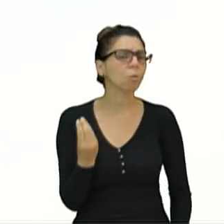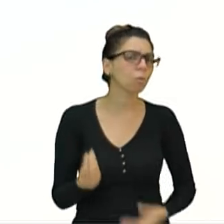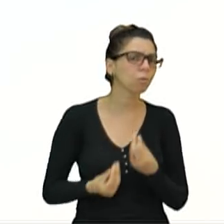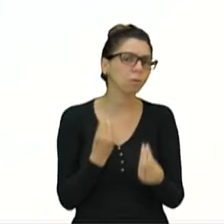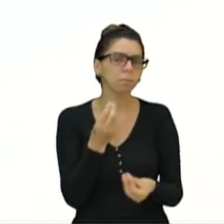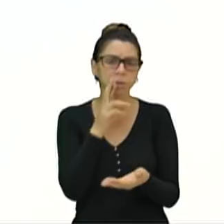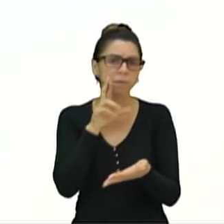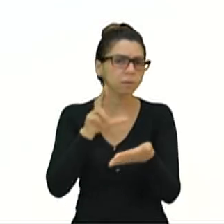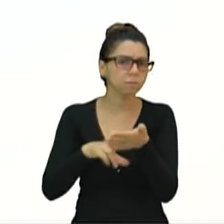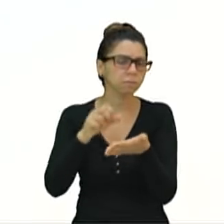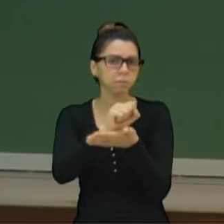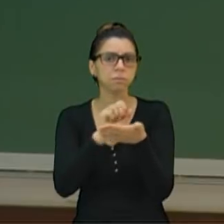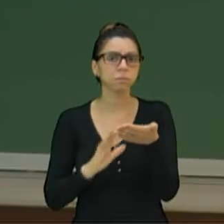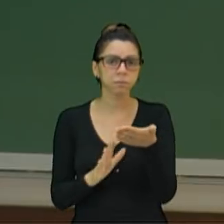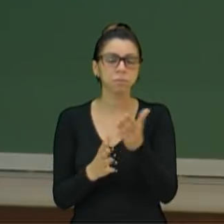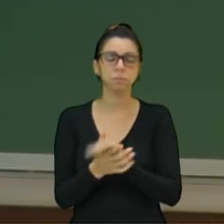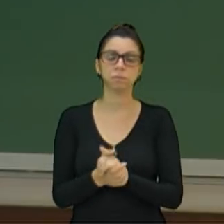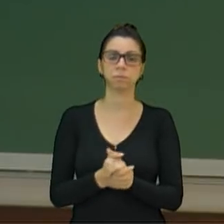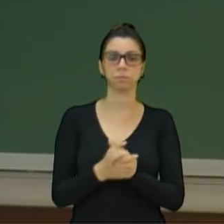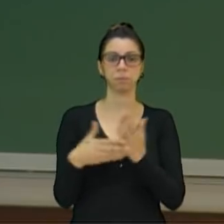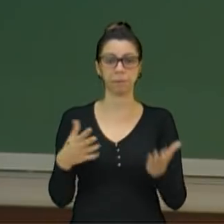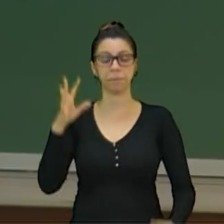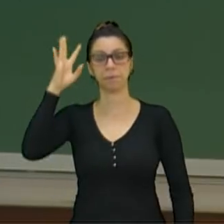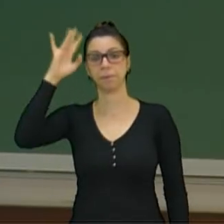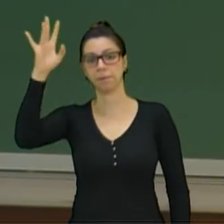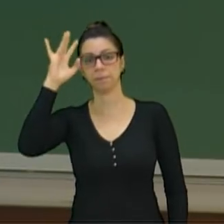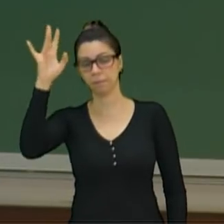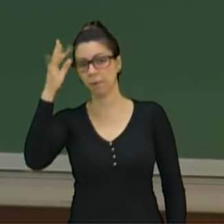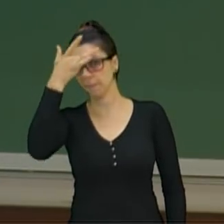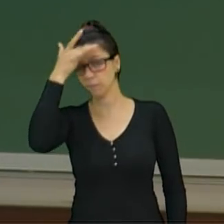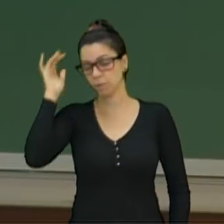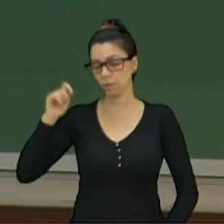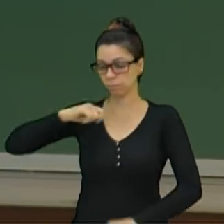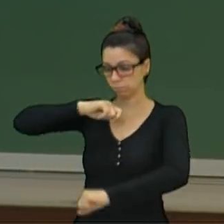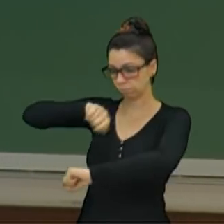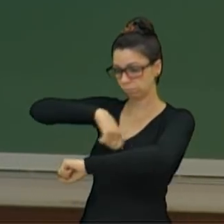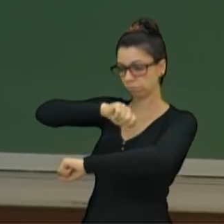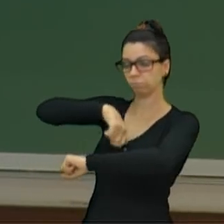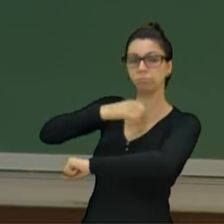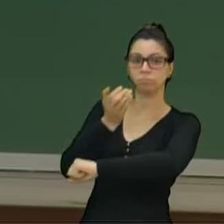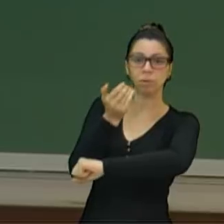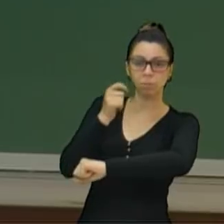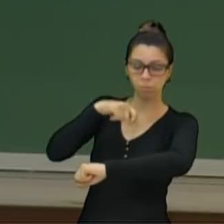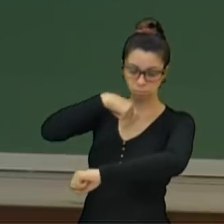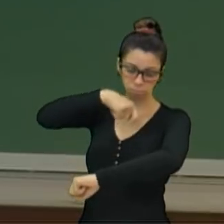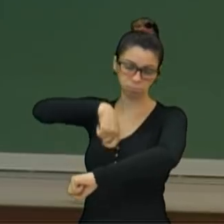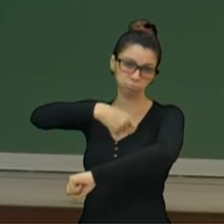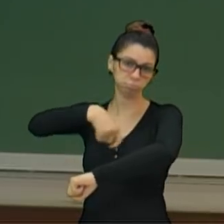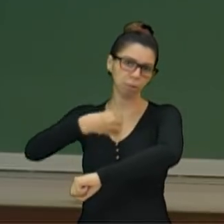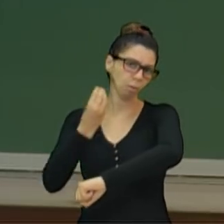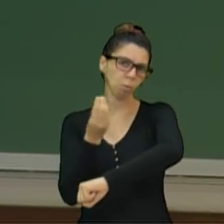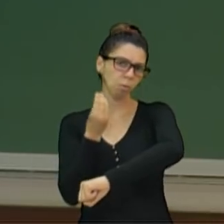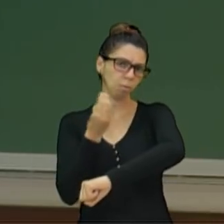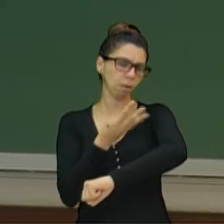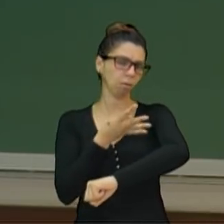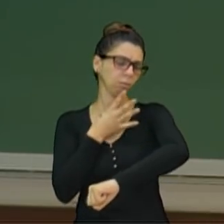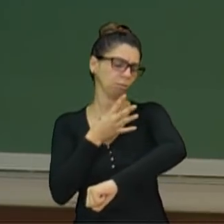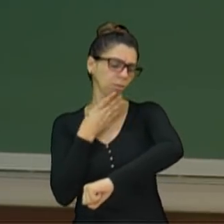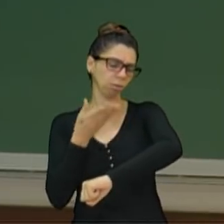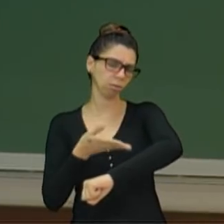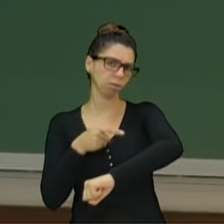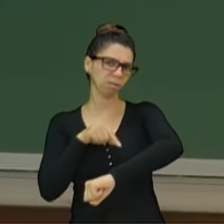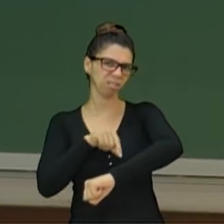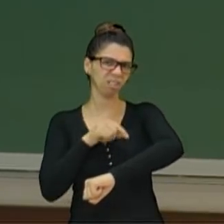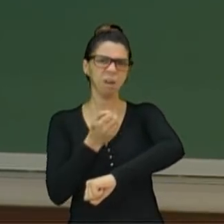esse exercício? Imagine que alguém fez uma comida, um alimento. Como que você sabe que está bom para